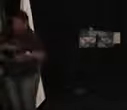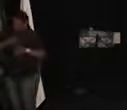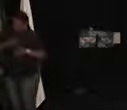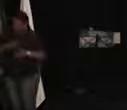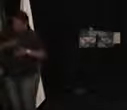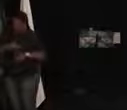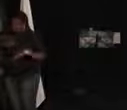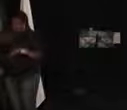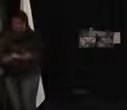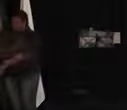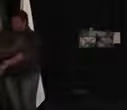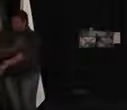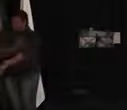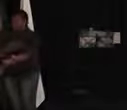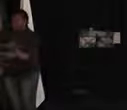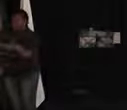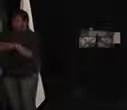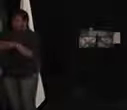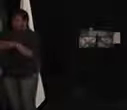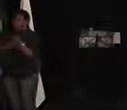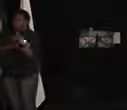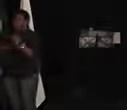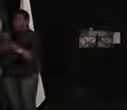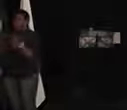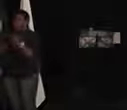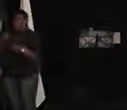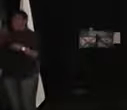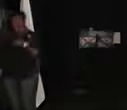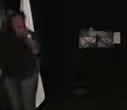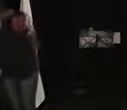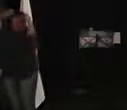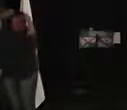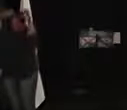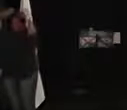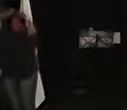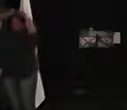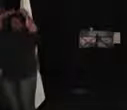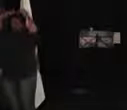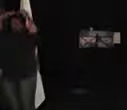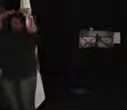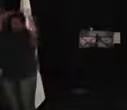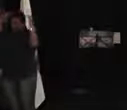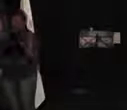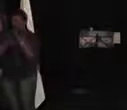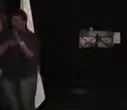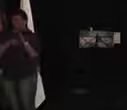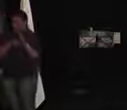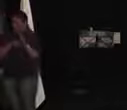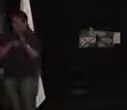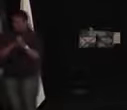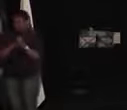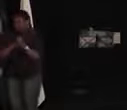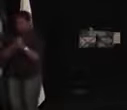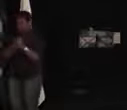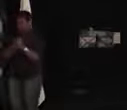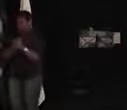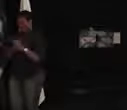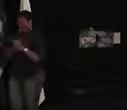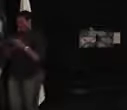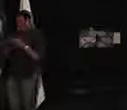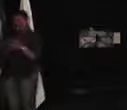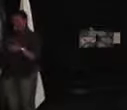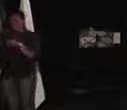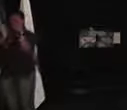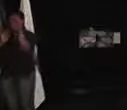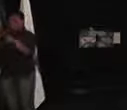das emoções e das funções executivas, principalmente. Essa condição que você tem de se engajar num